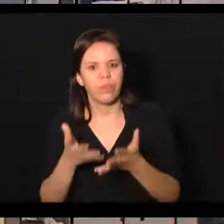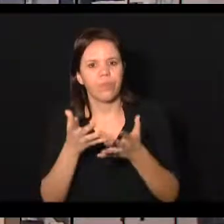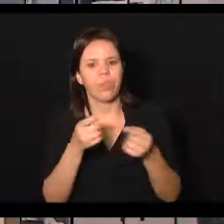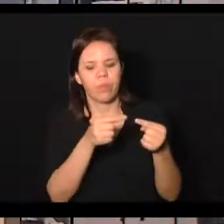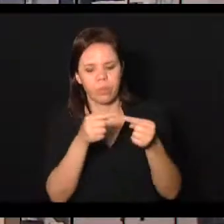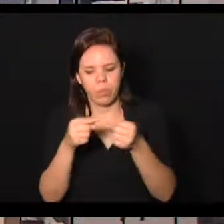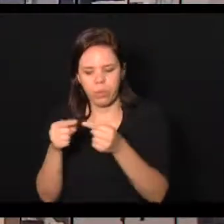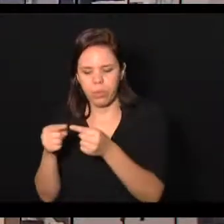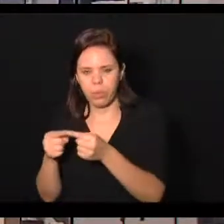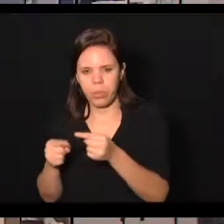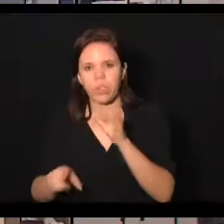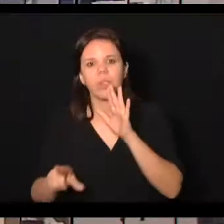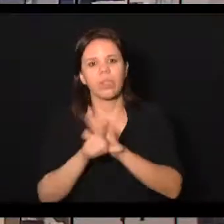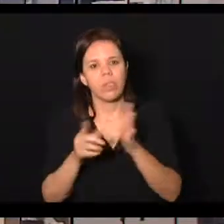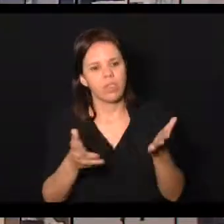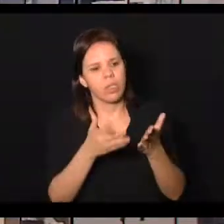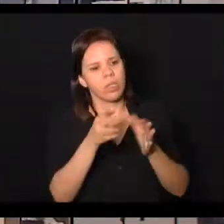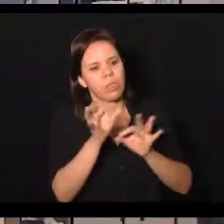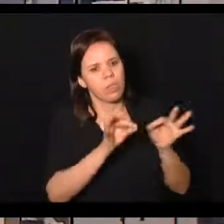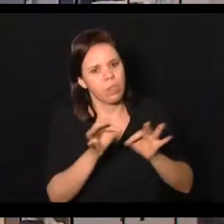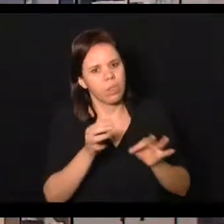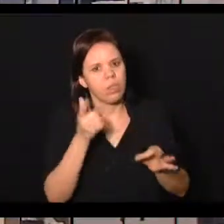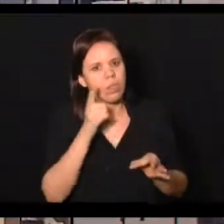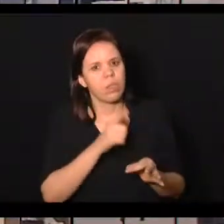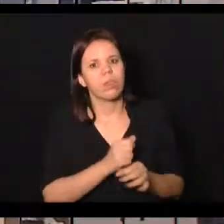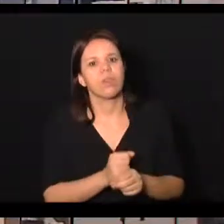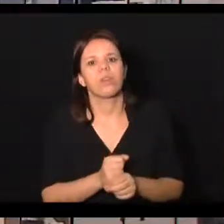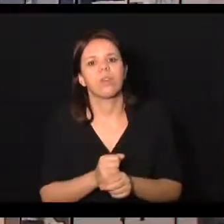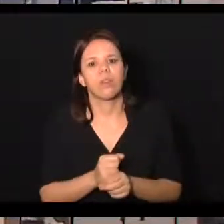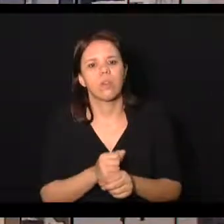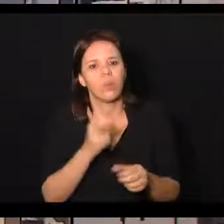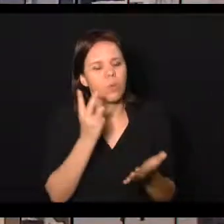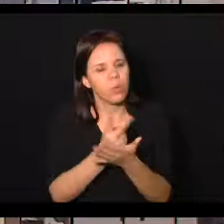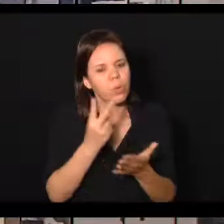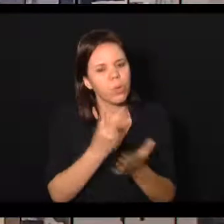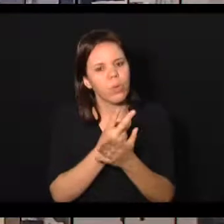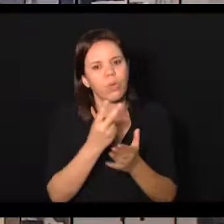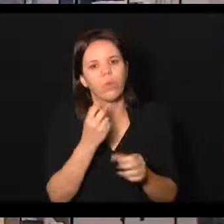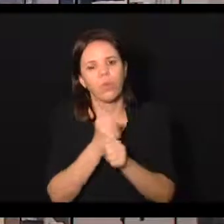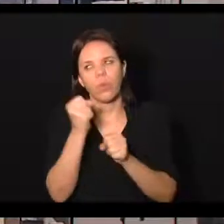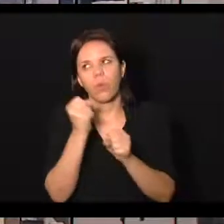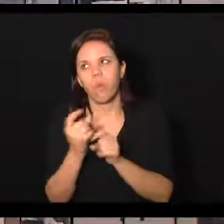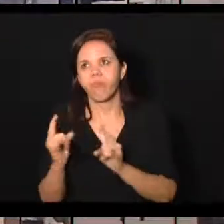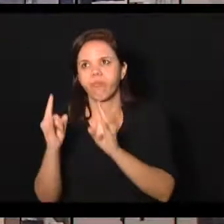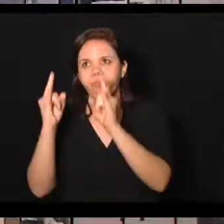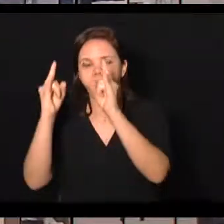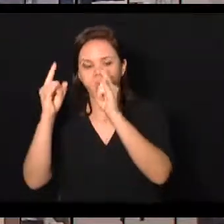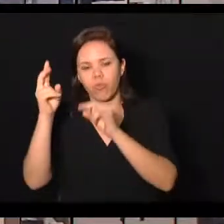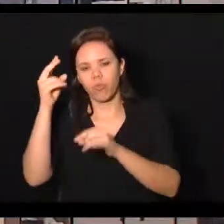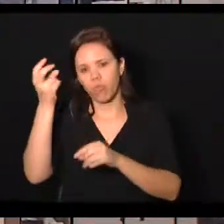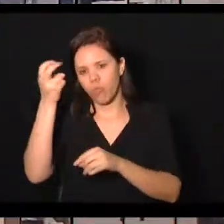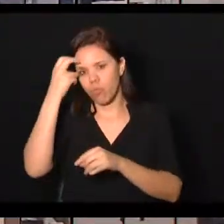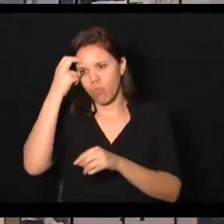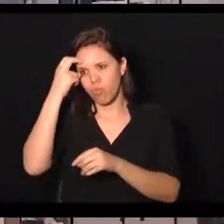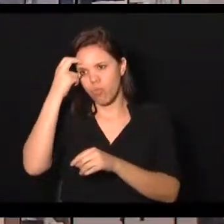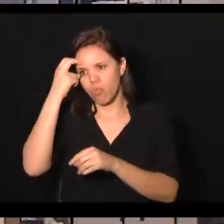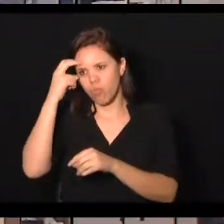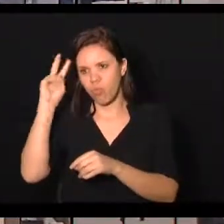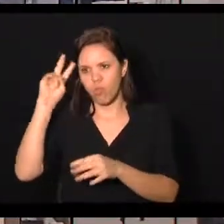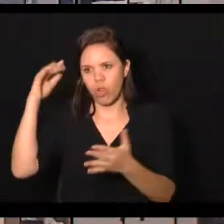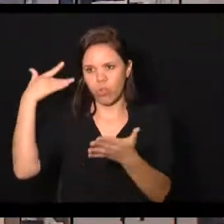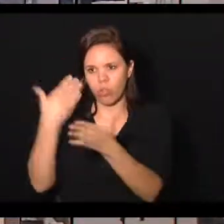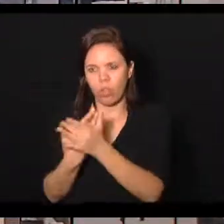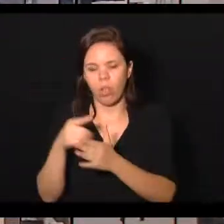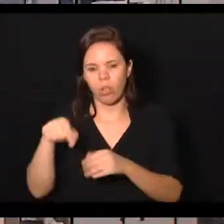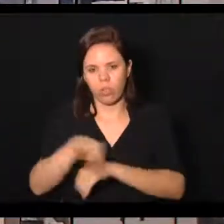adequações na lei que incentiva a recuperação e conservação de imóveis de valor cultural, histórico e arquitetônico